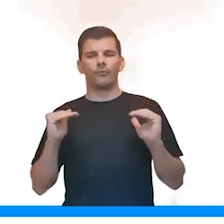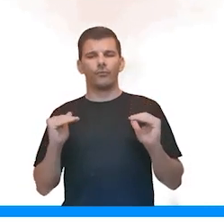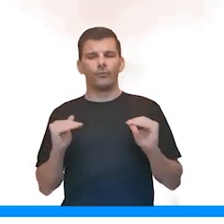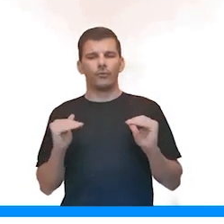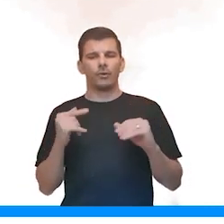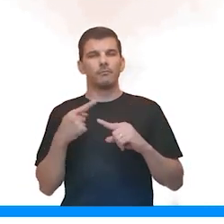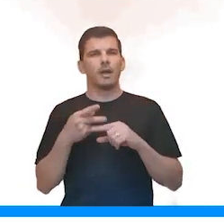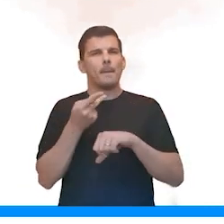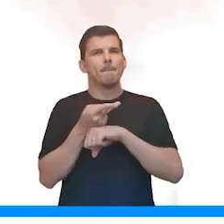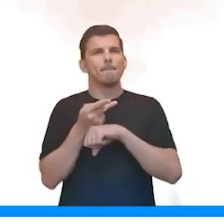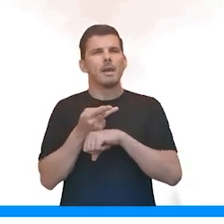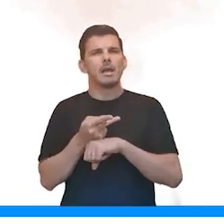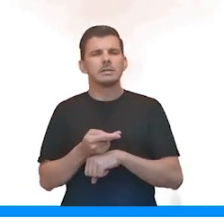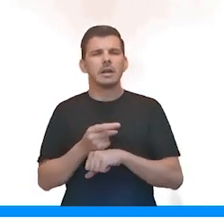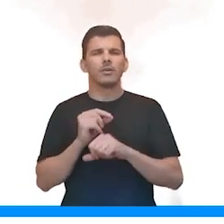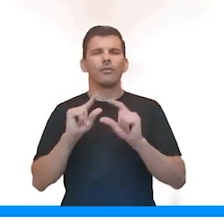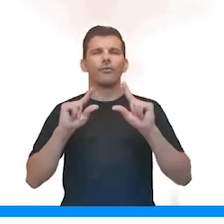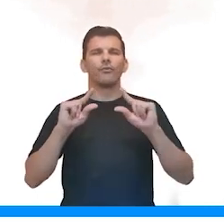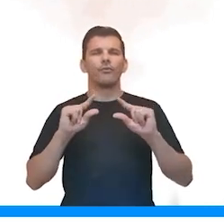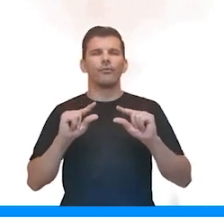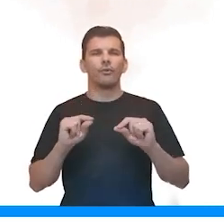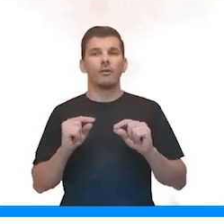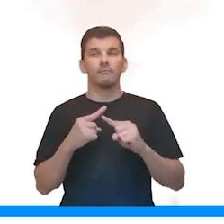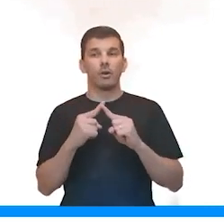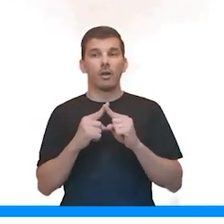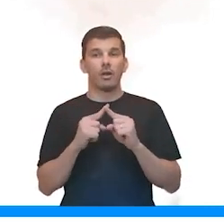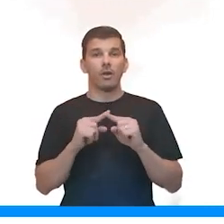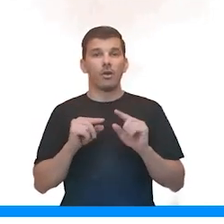Foi para 1,5,